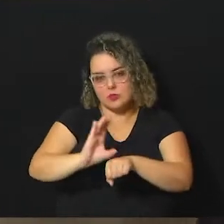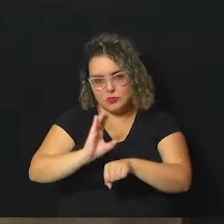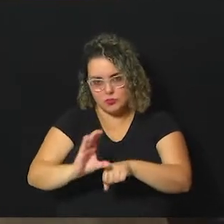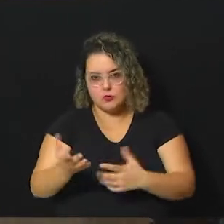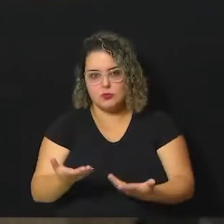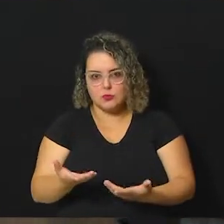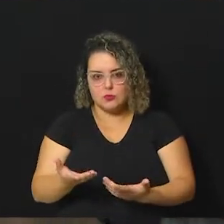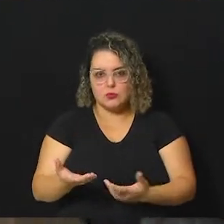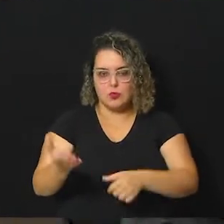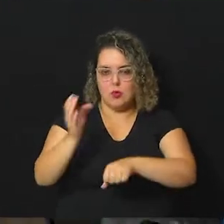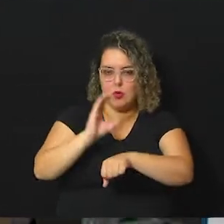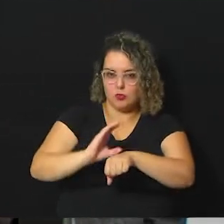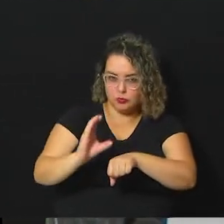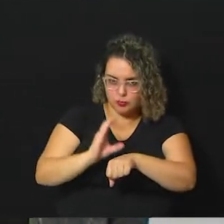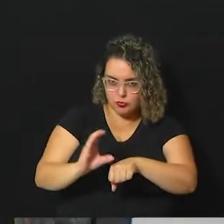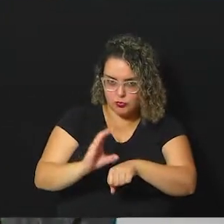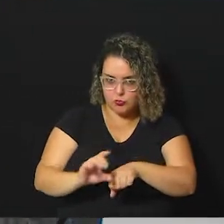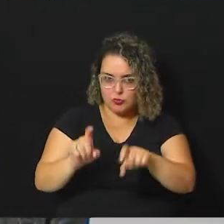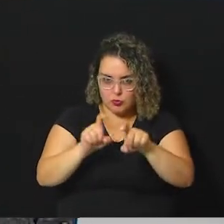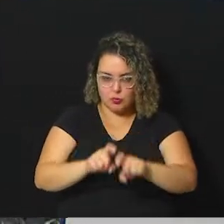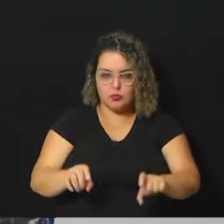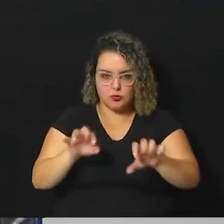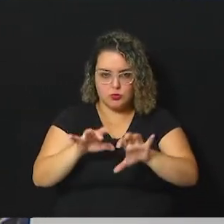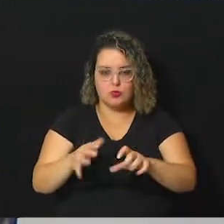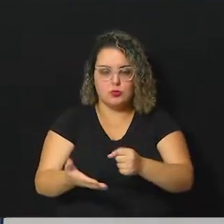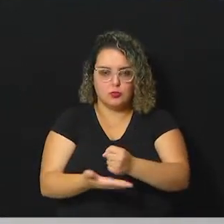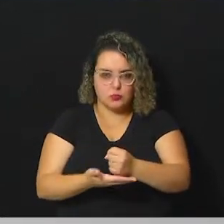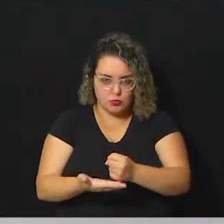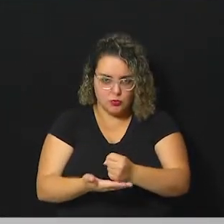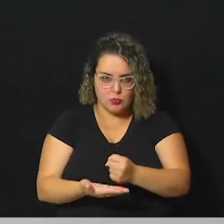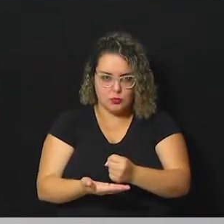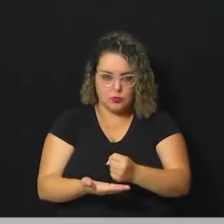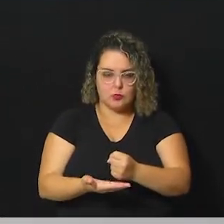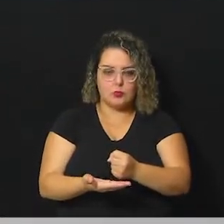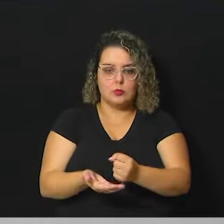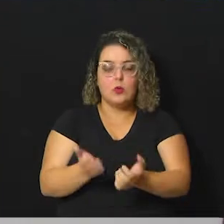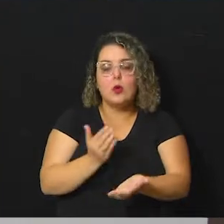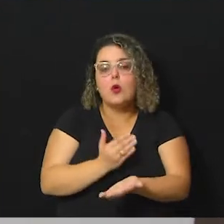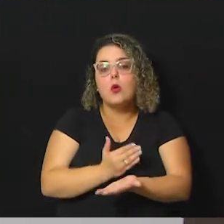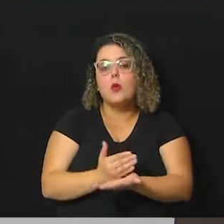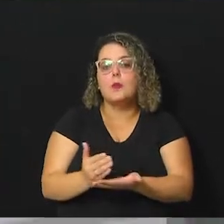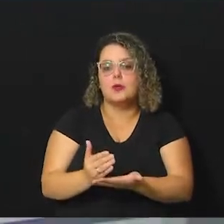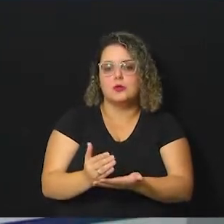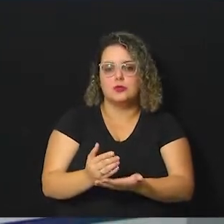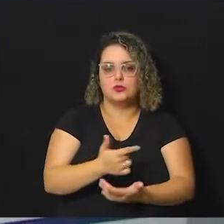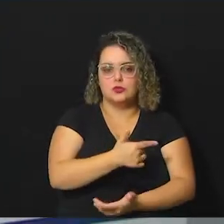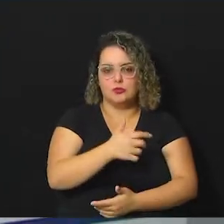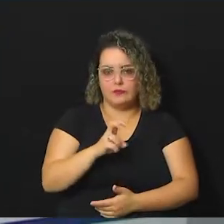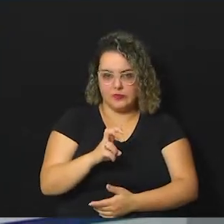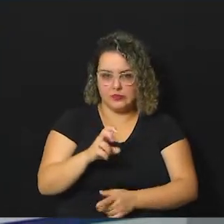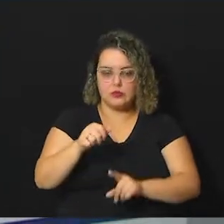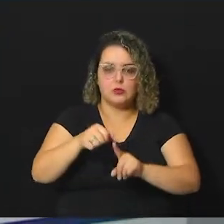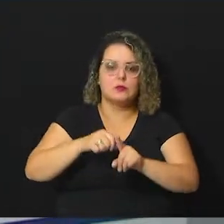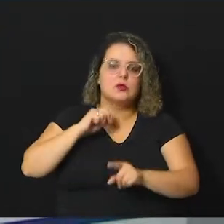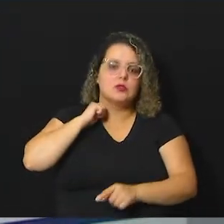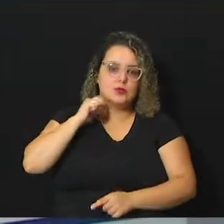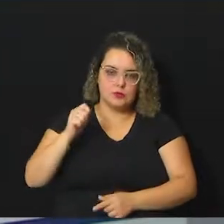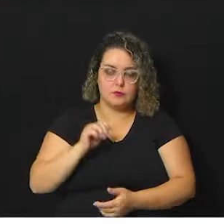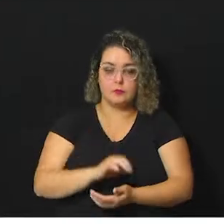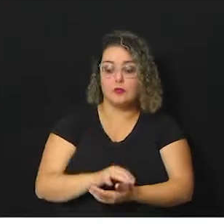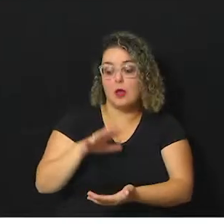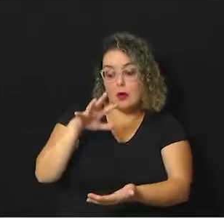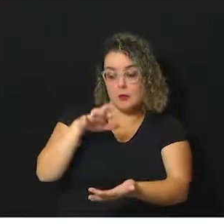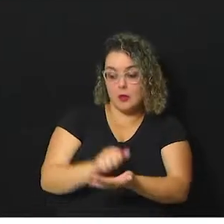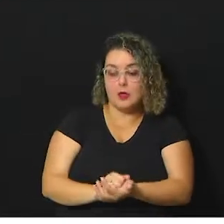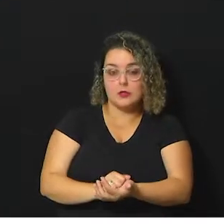para os cursos. Os cursos de informática básica está previsto para começar no dia 25 de abril.